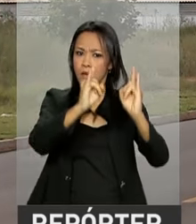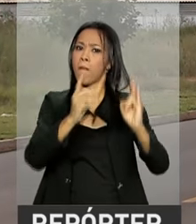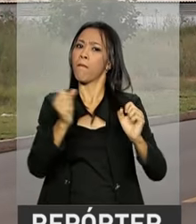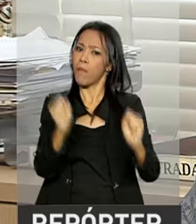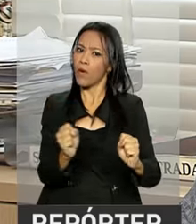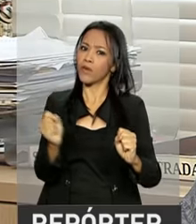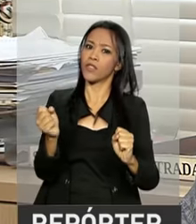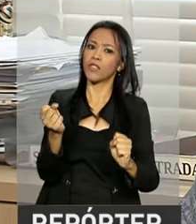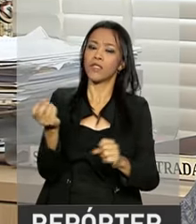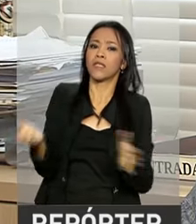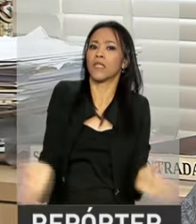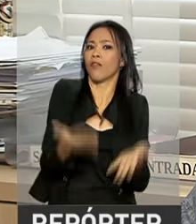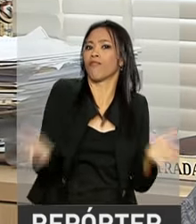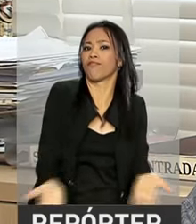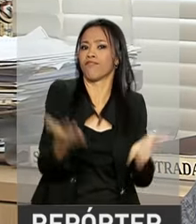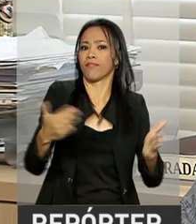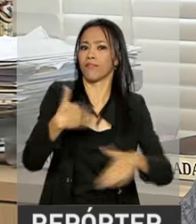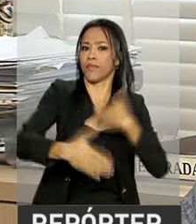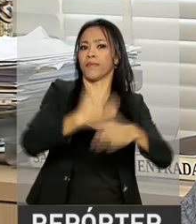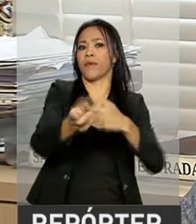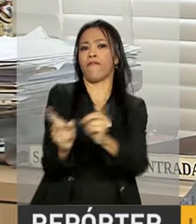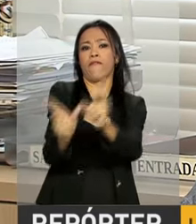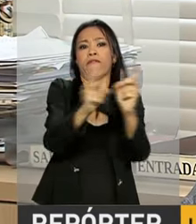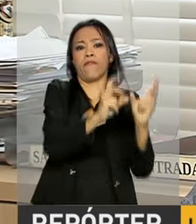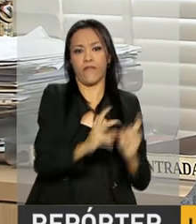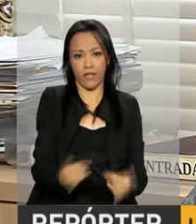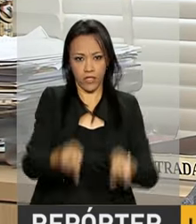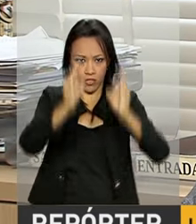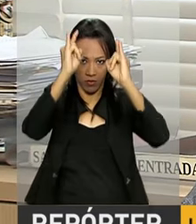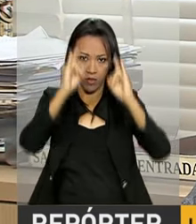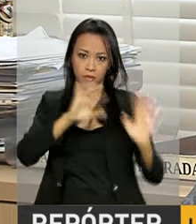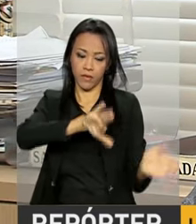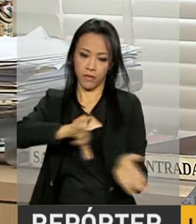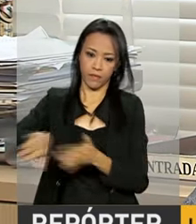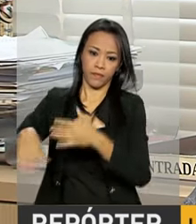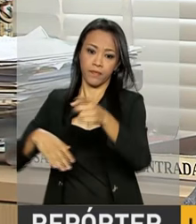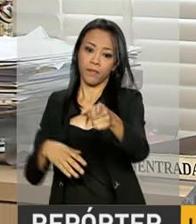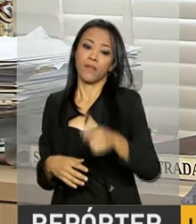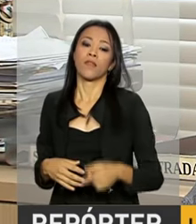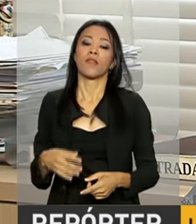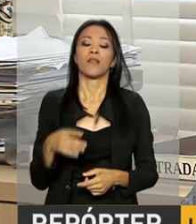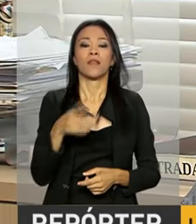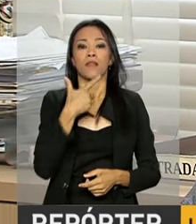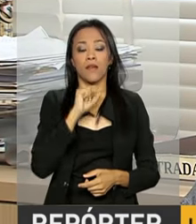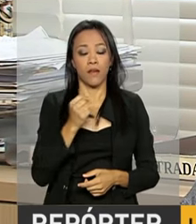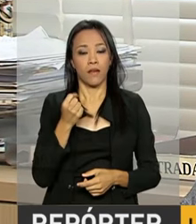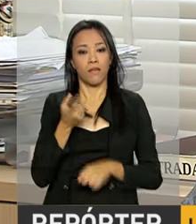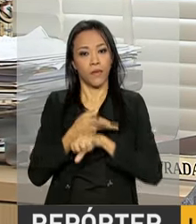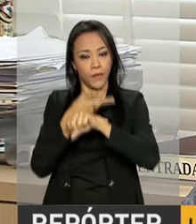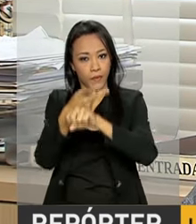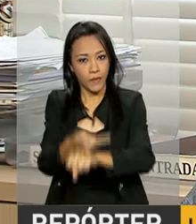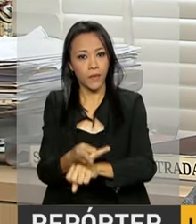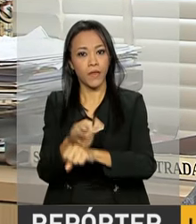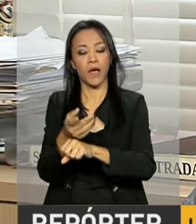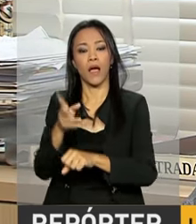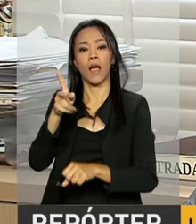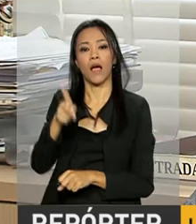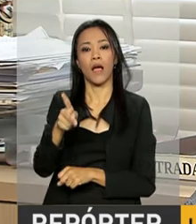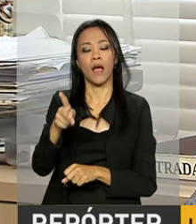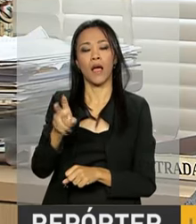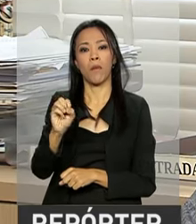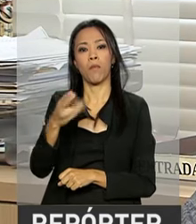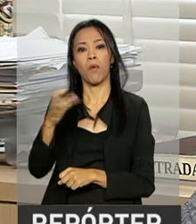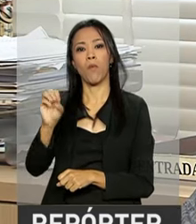extras os agentes financeiros na área do mercado imobiliário que acesso ao saldo da poupança para